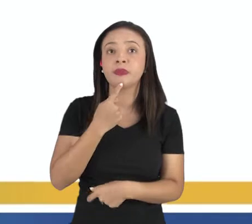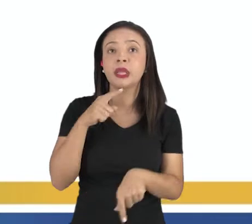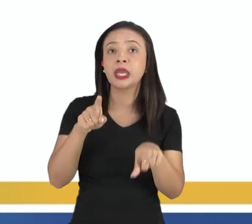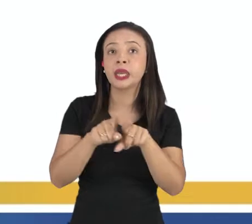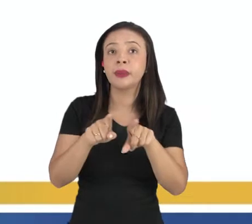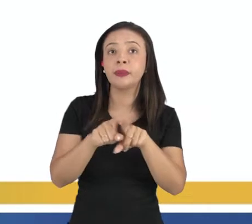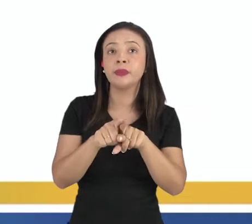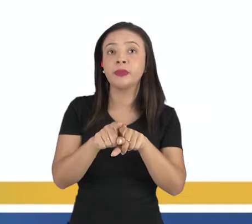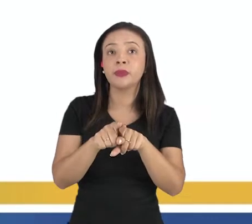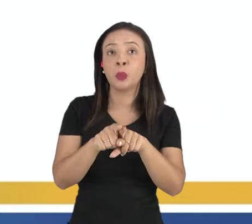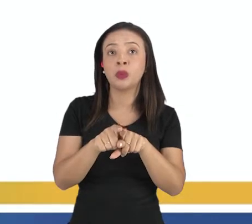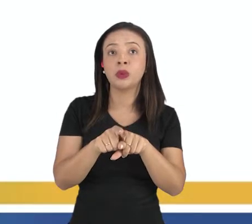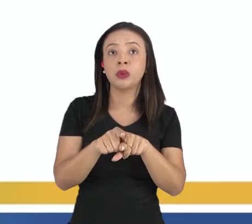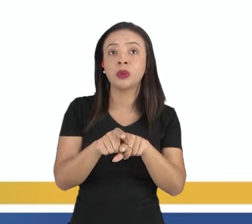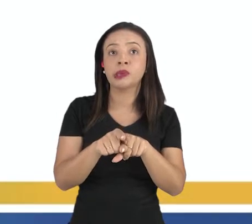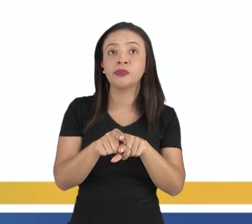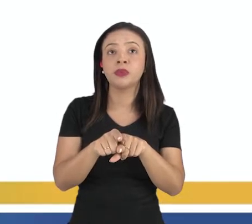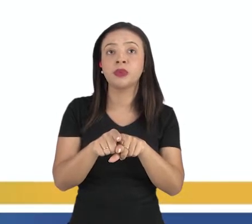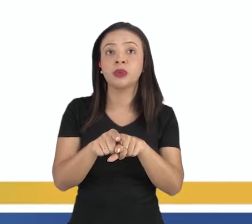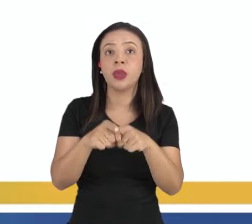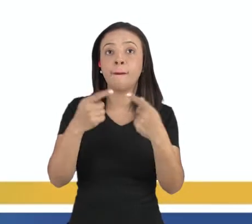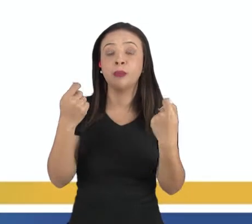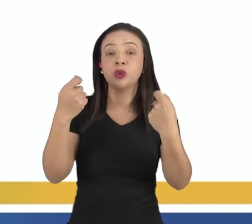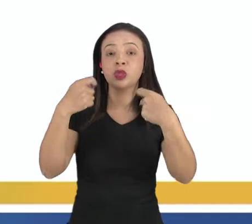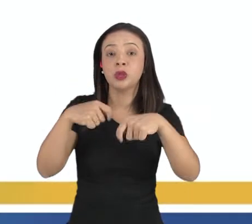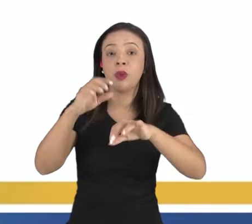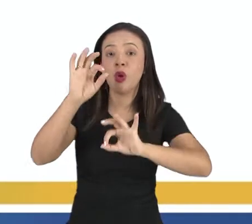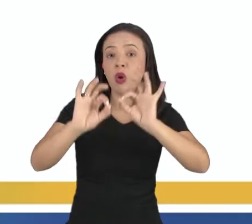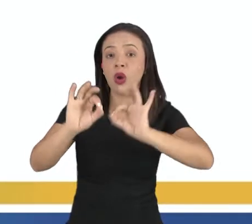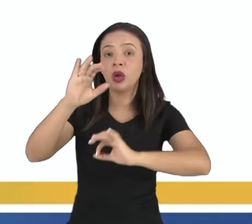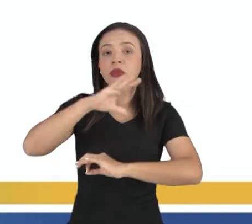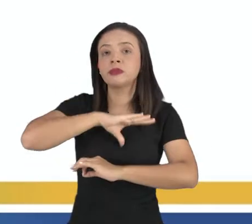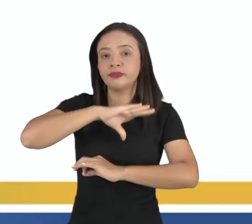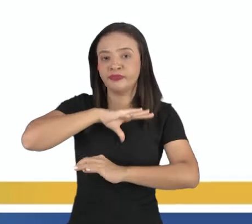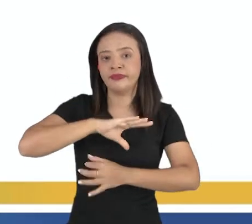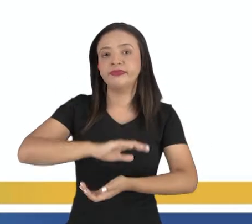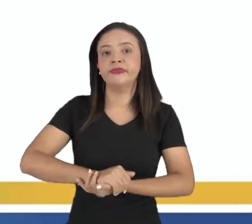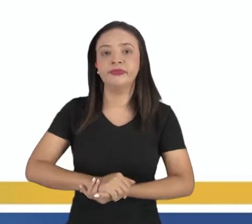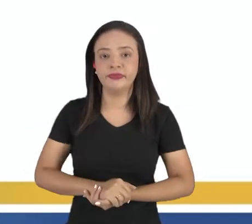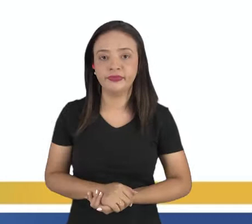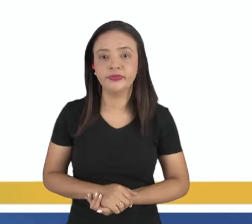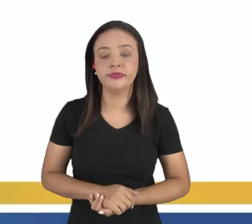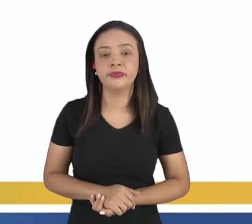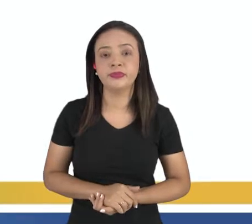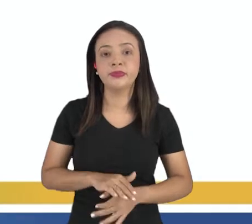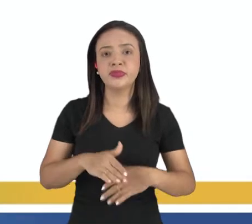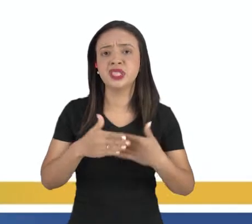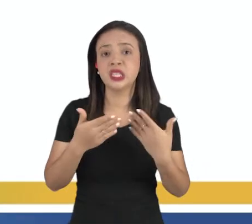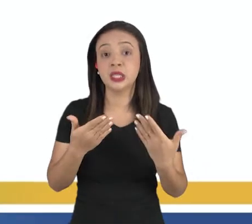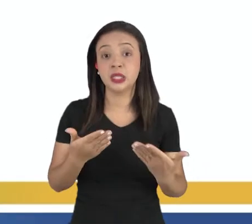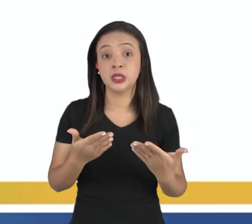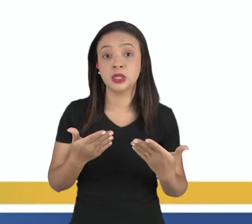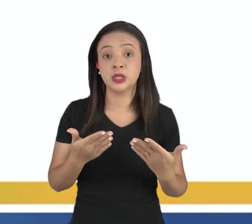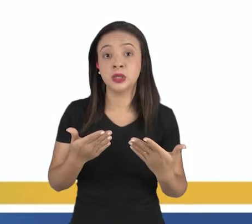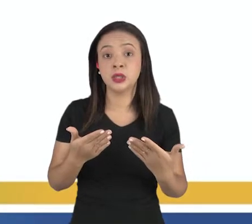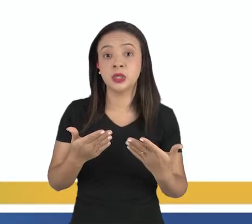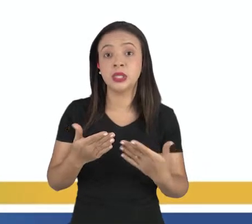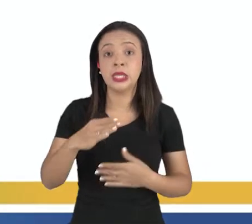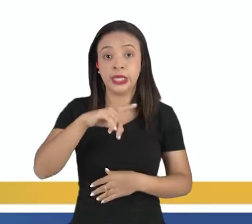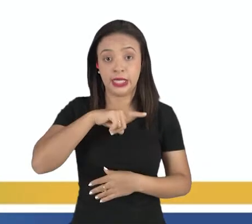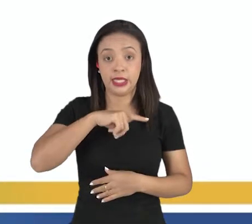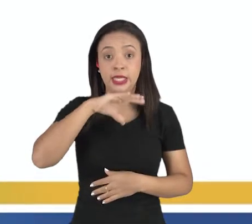elas inclusive contribuem para a configuração das cidades. Então, no entorno dela vão